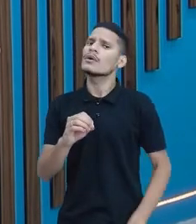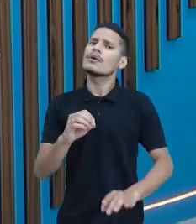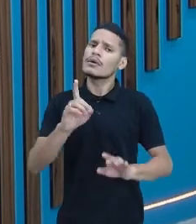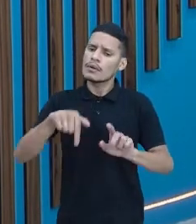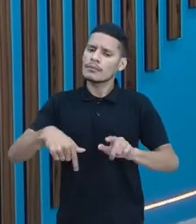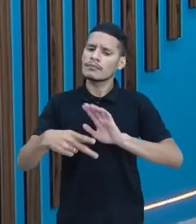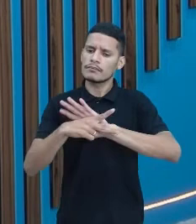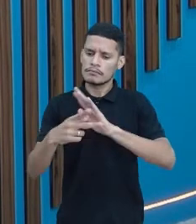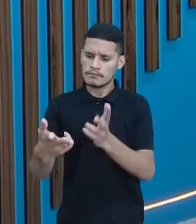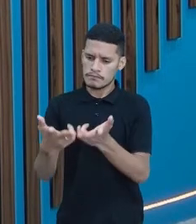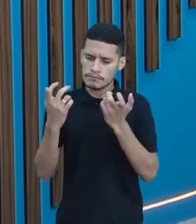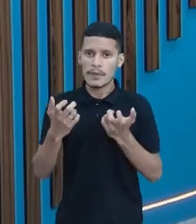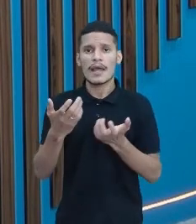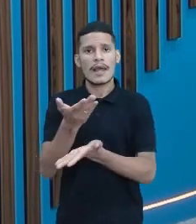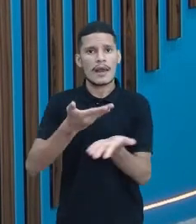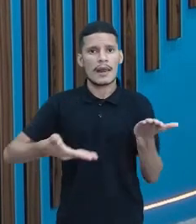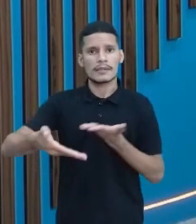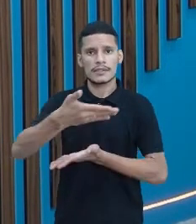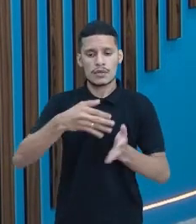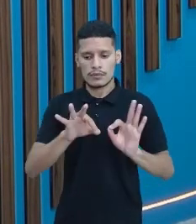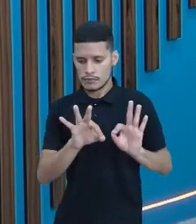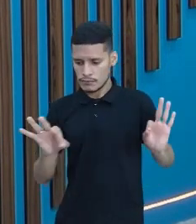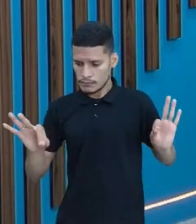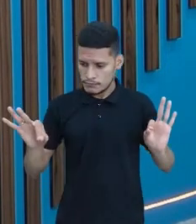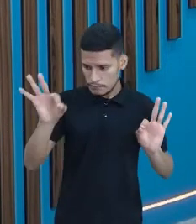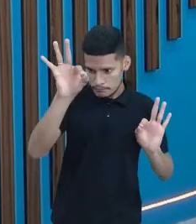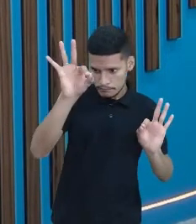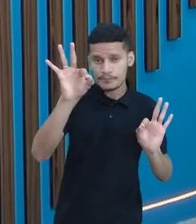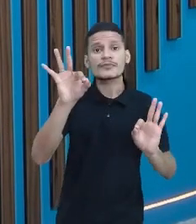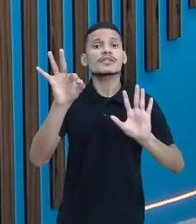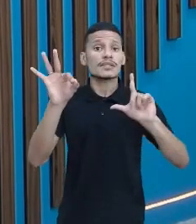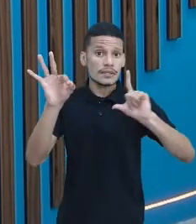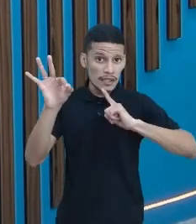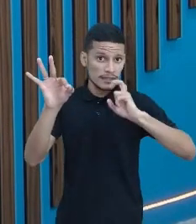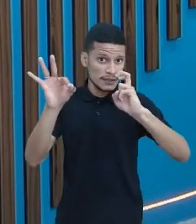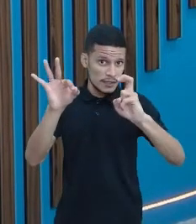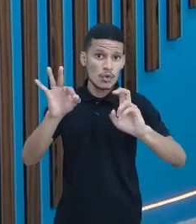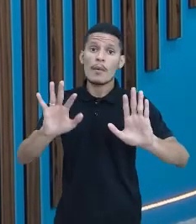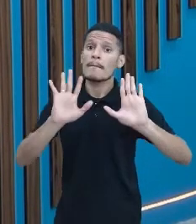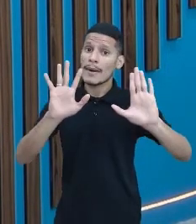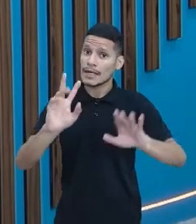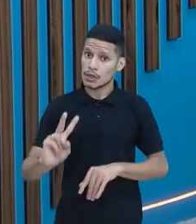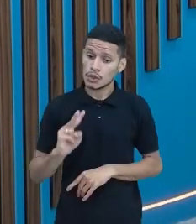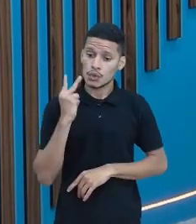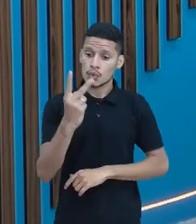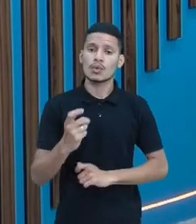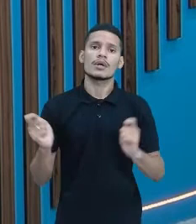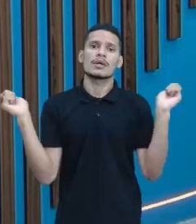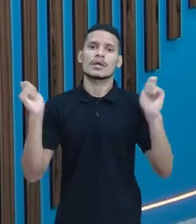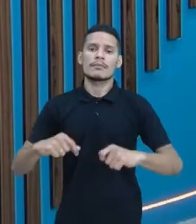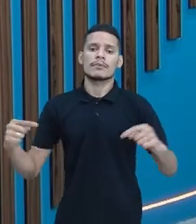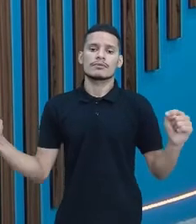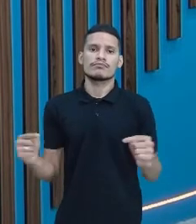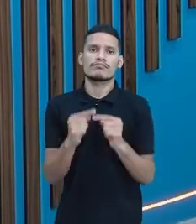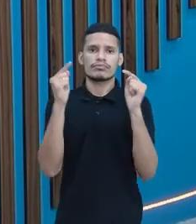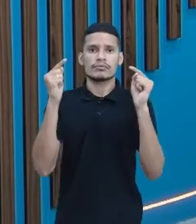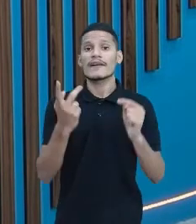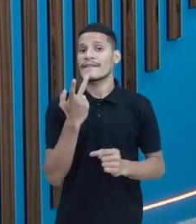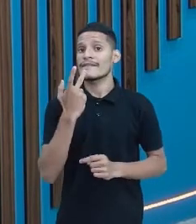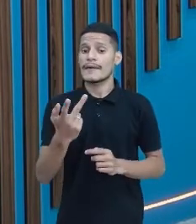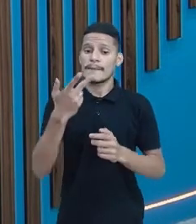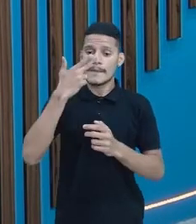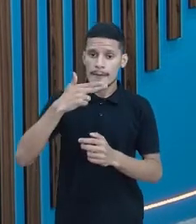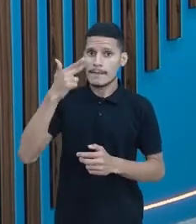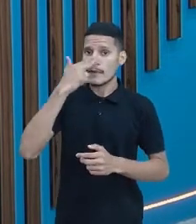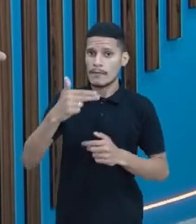das relações métricas. A gente tem 5 relações métricas, mas você vai observar que 2 delas coincidem. Elas falam da mesma